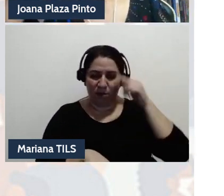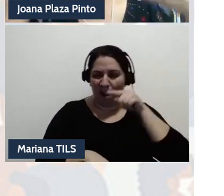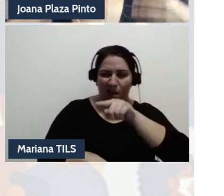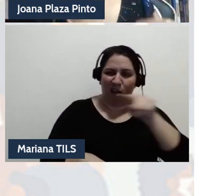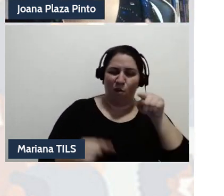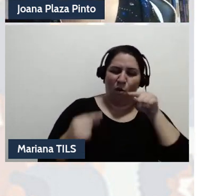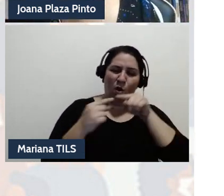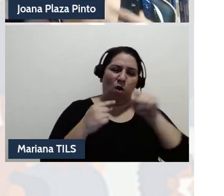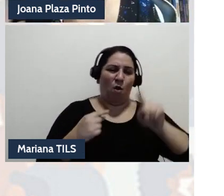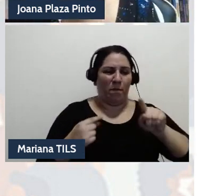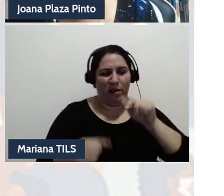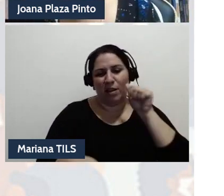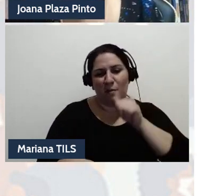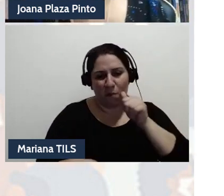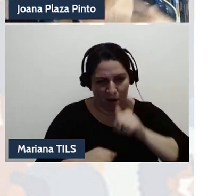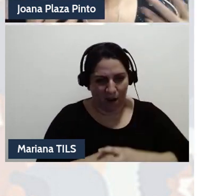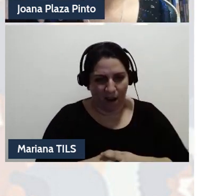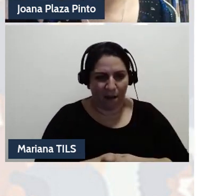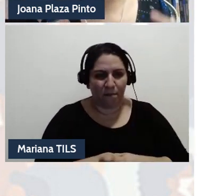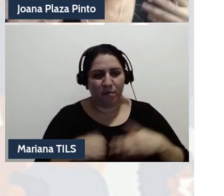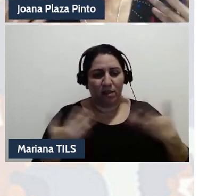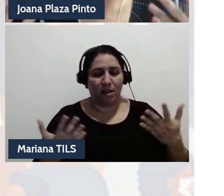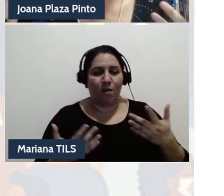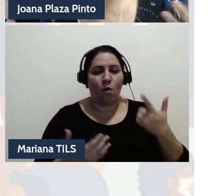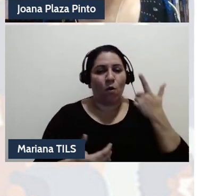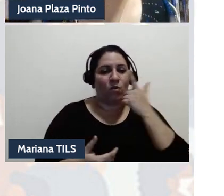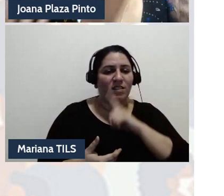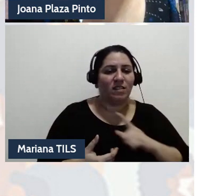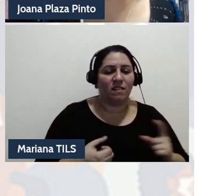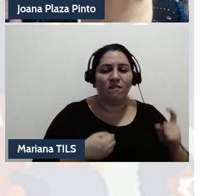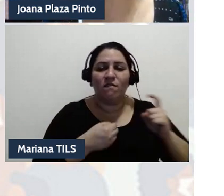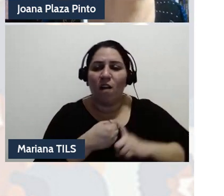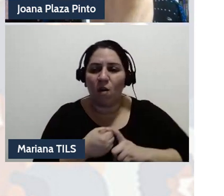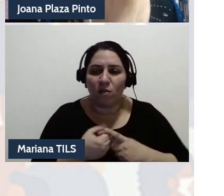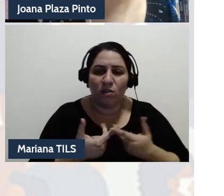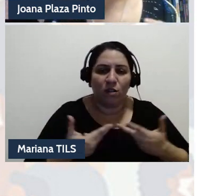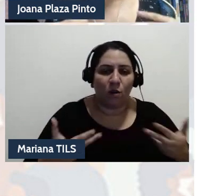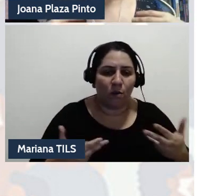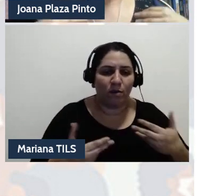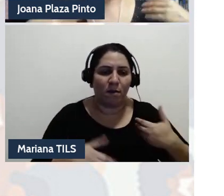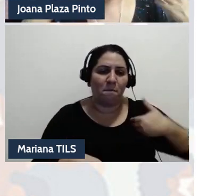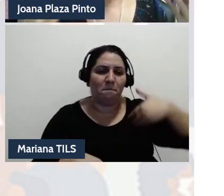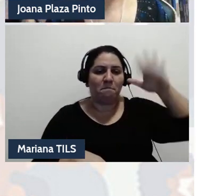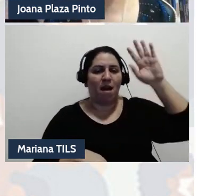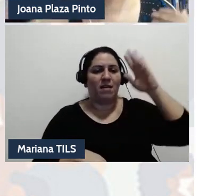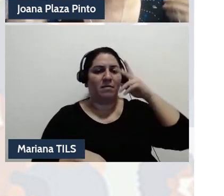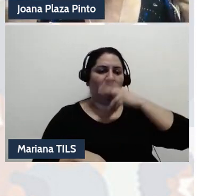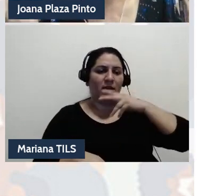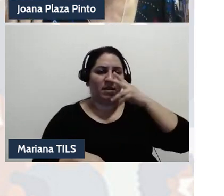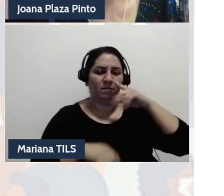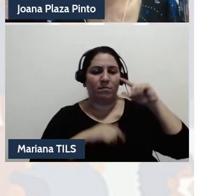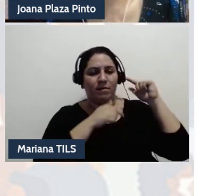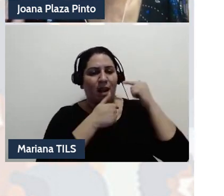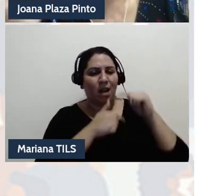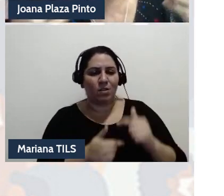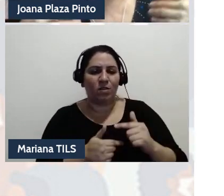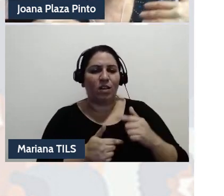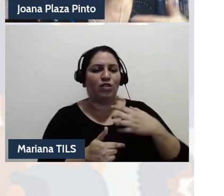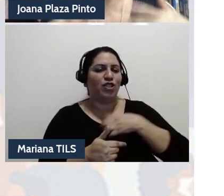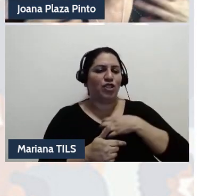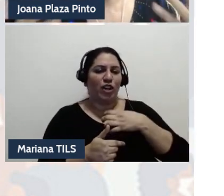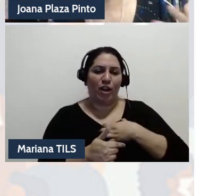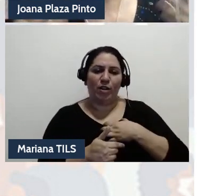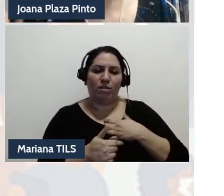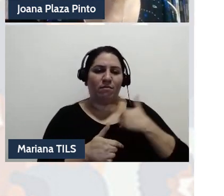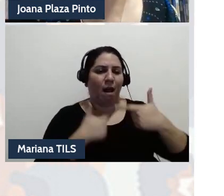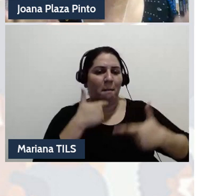e retomarem, por outro lado, um lugar dos mais tradicionais de sobrecarga e dedicação